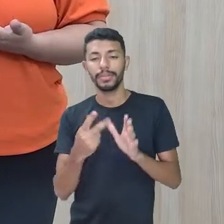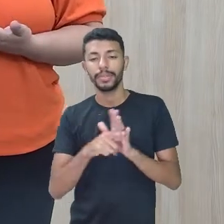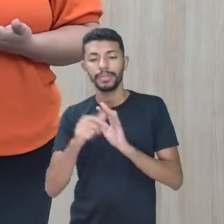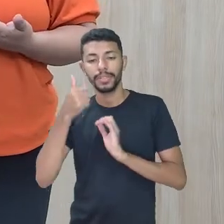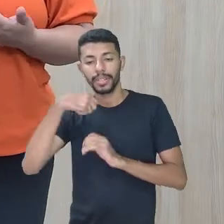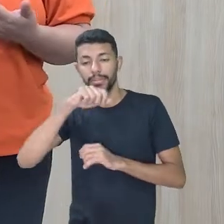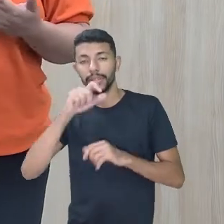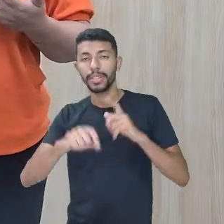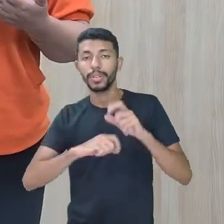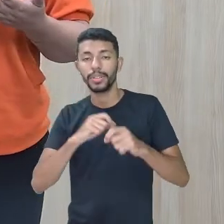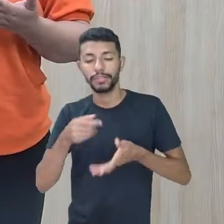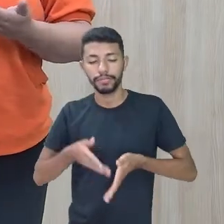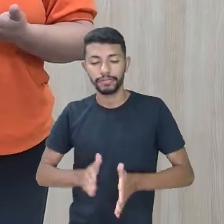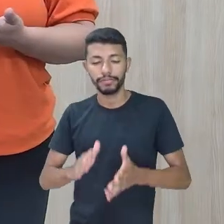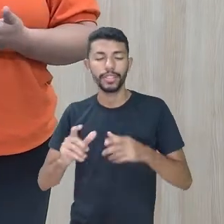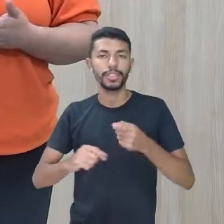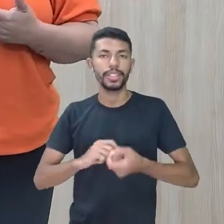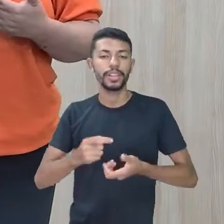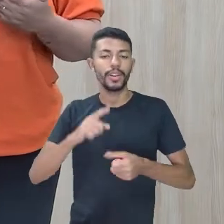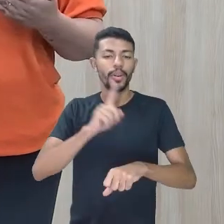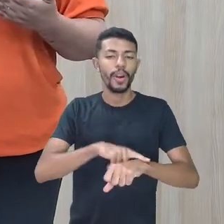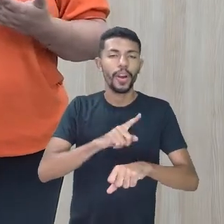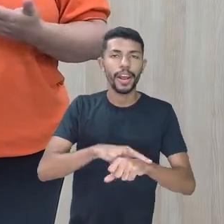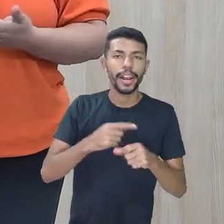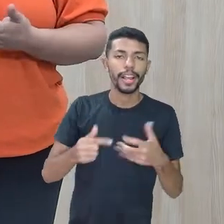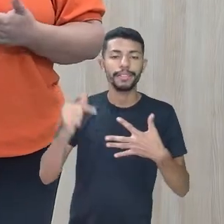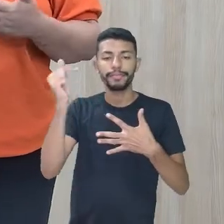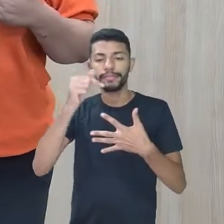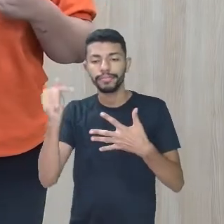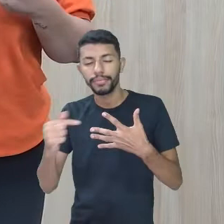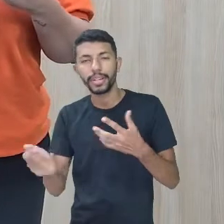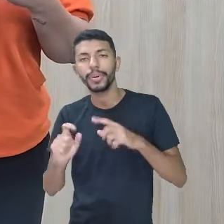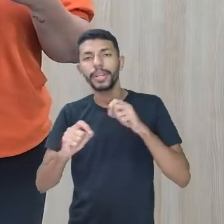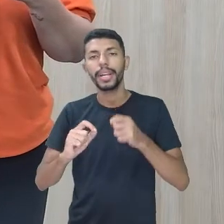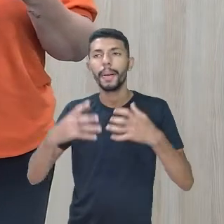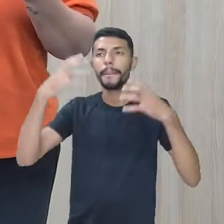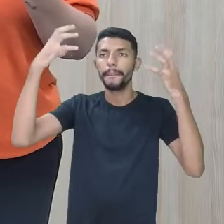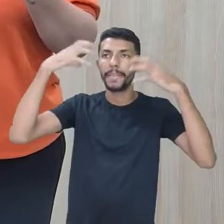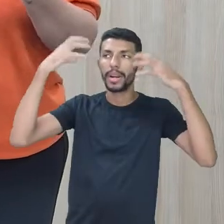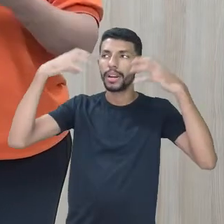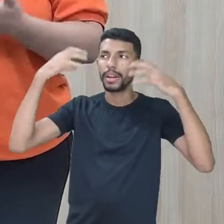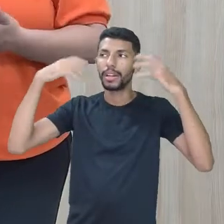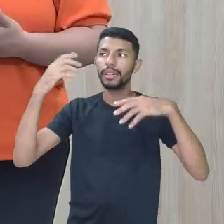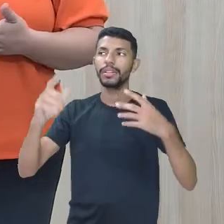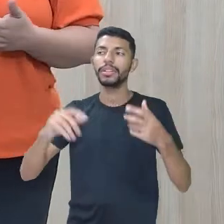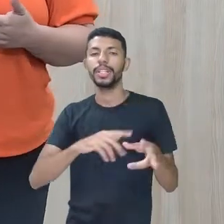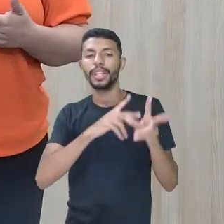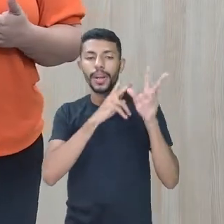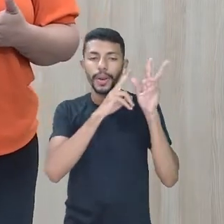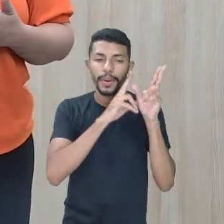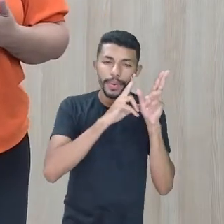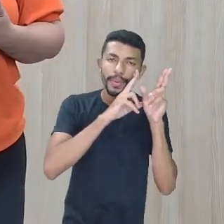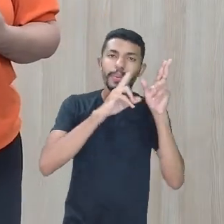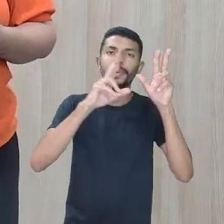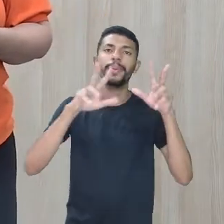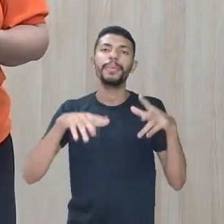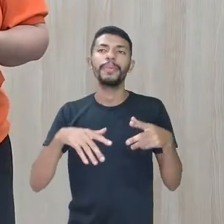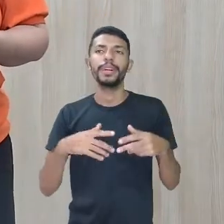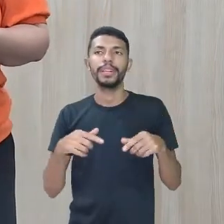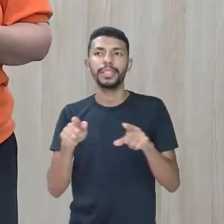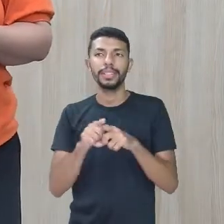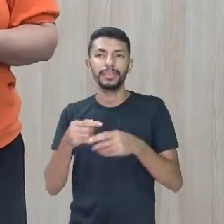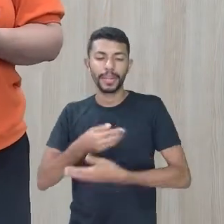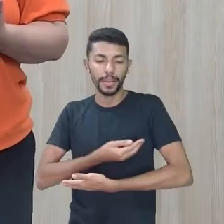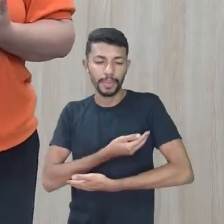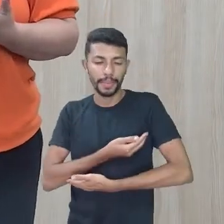os horários, com o que vem, o banho, o sono, o